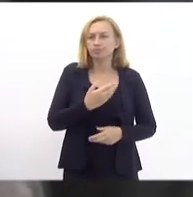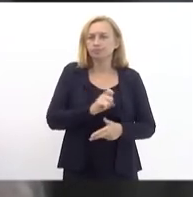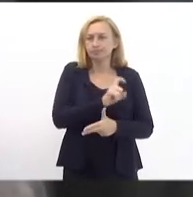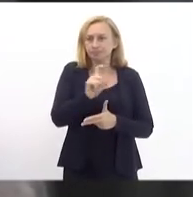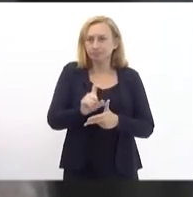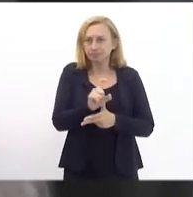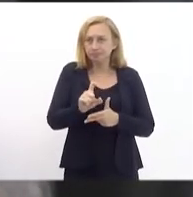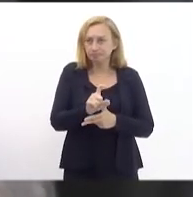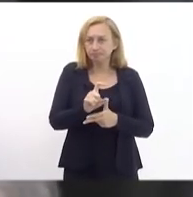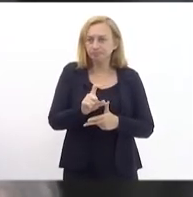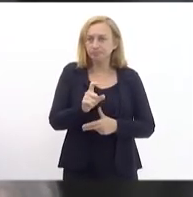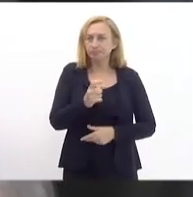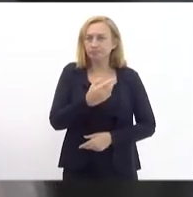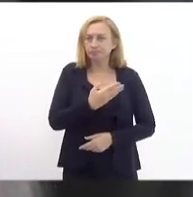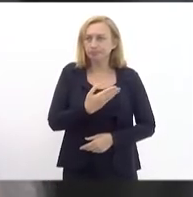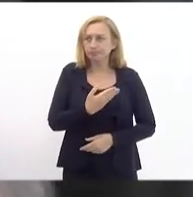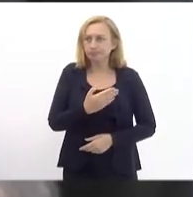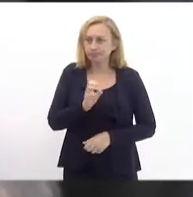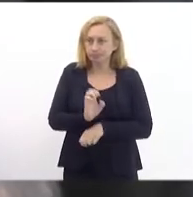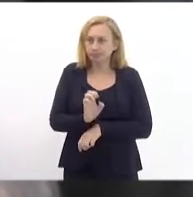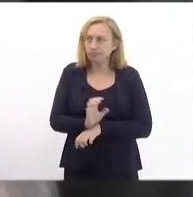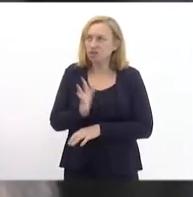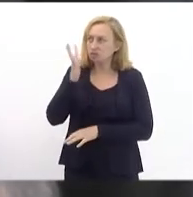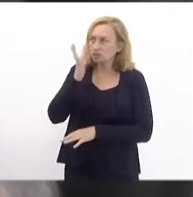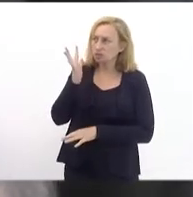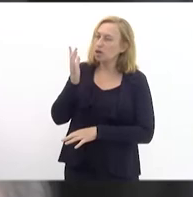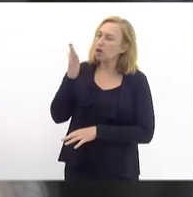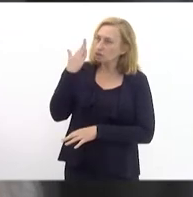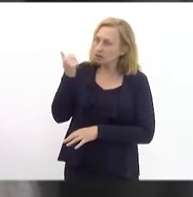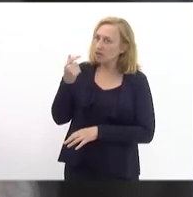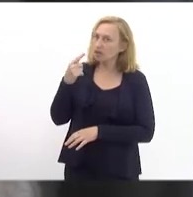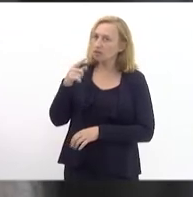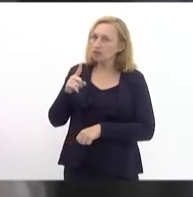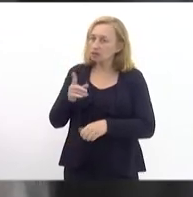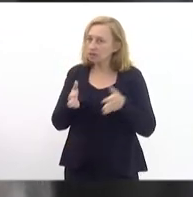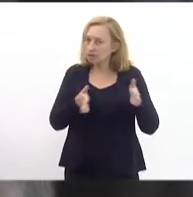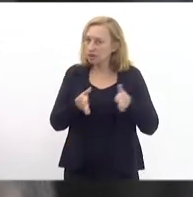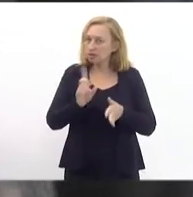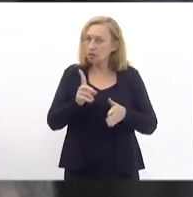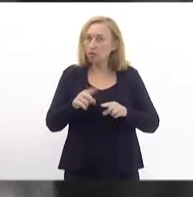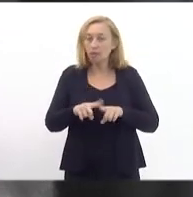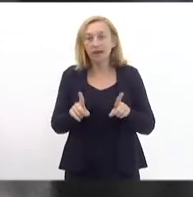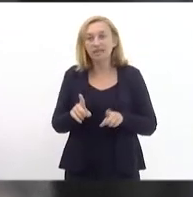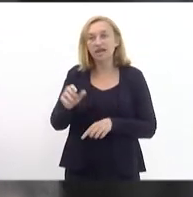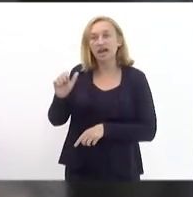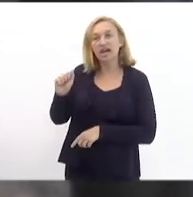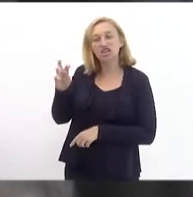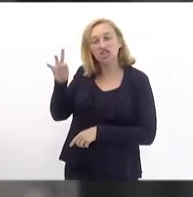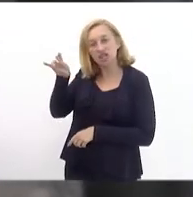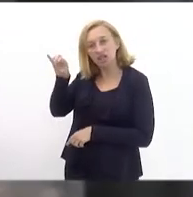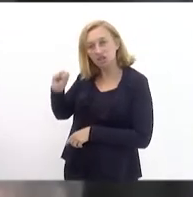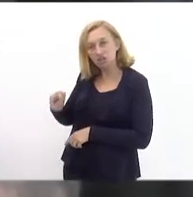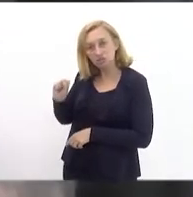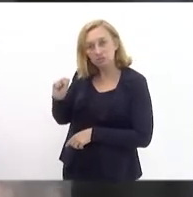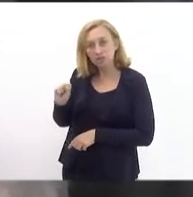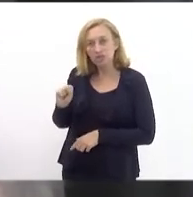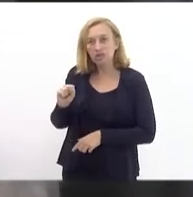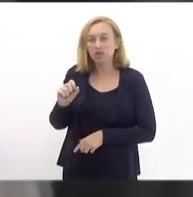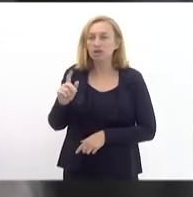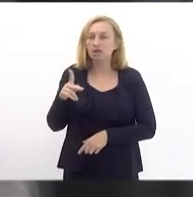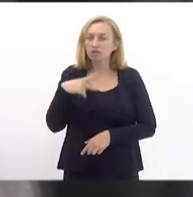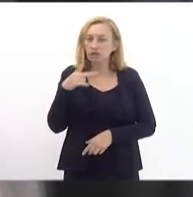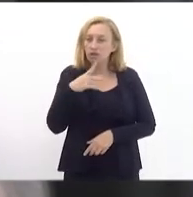que o senhor não estava lá nessa época, pelo menos gerenciando a Câmara, certamente não estava. Mas a AGTRANSP se posicionou